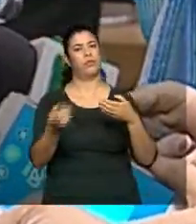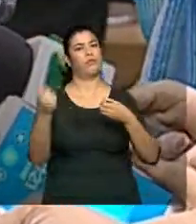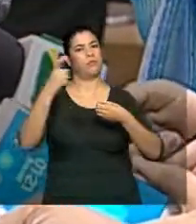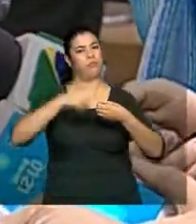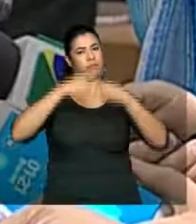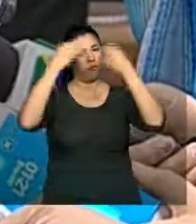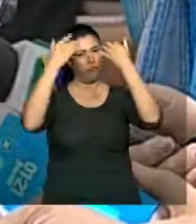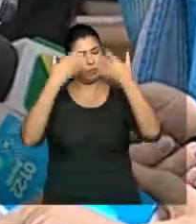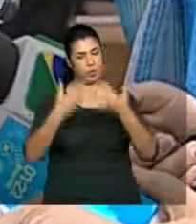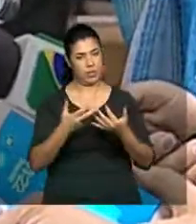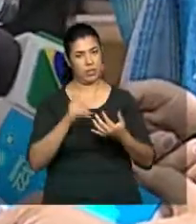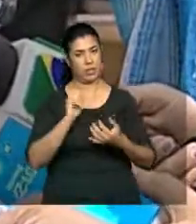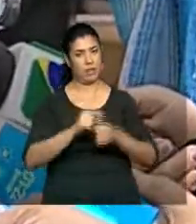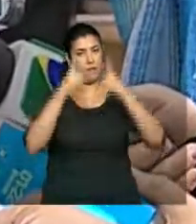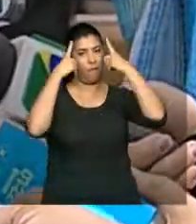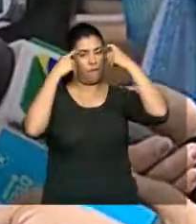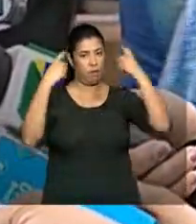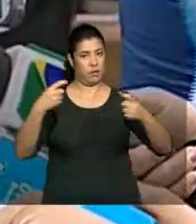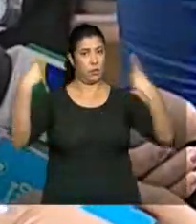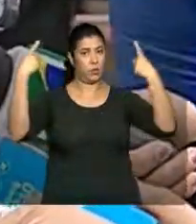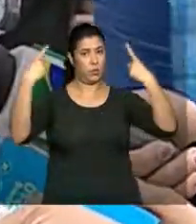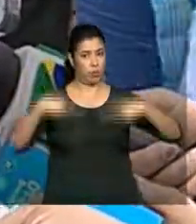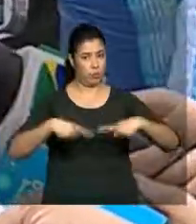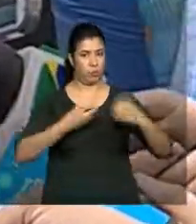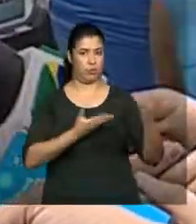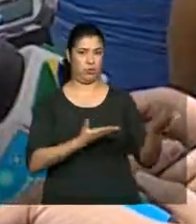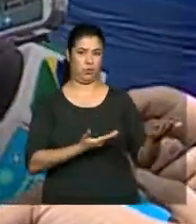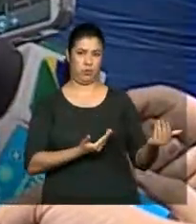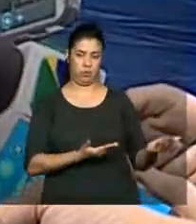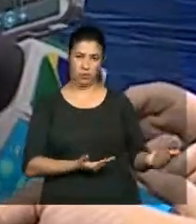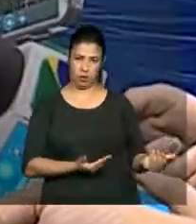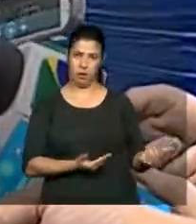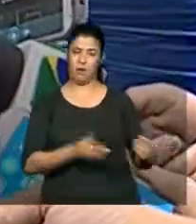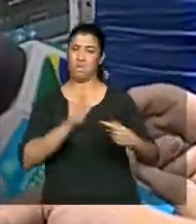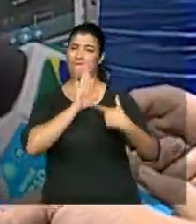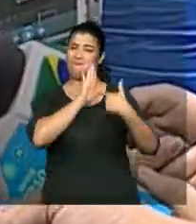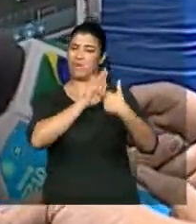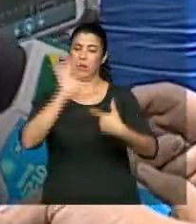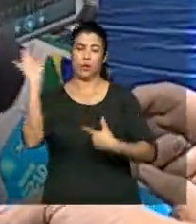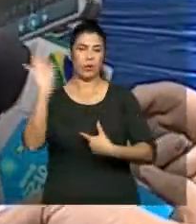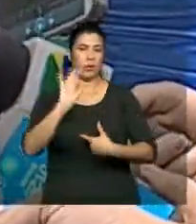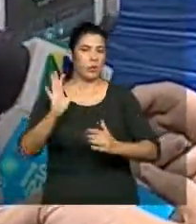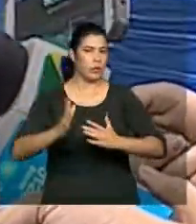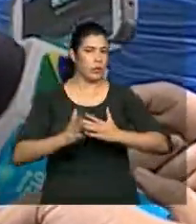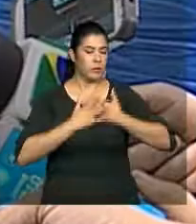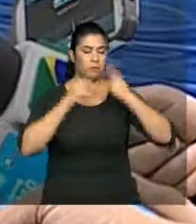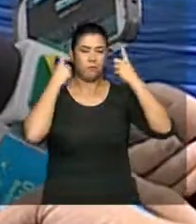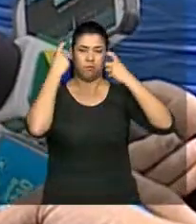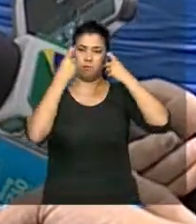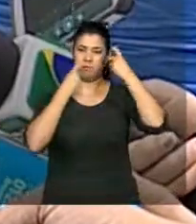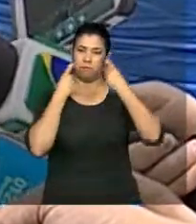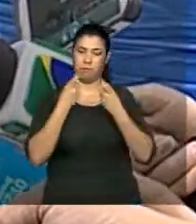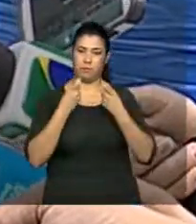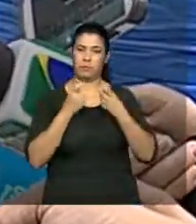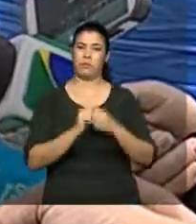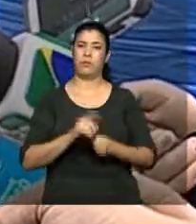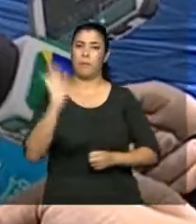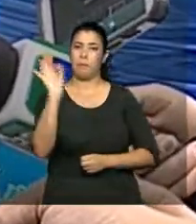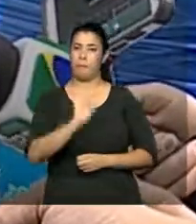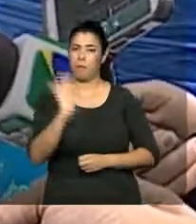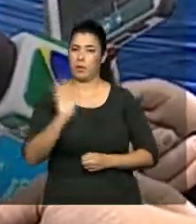pronunciamento, a violência contra os jovens, ela é assustadora. Os índices, né, de jovens,